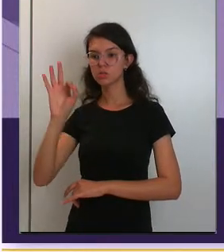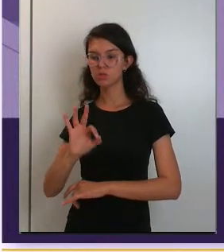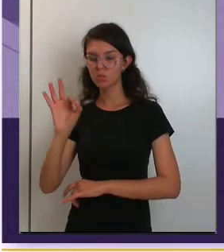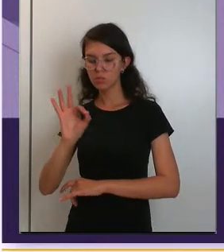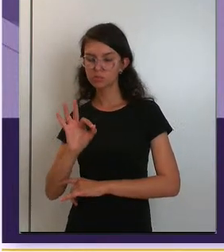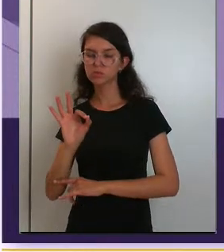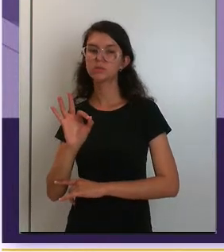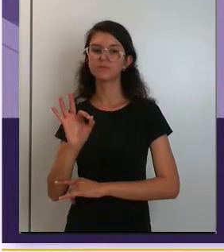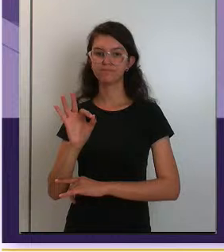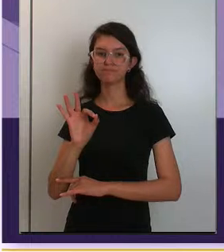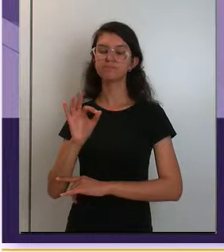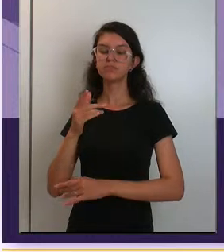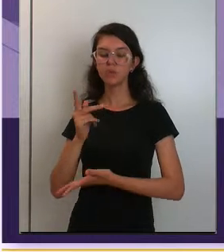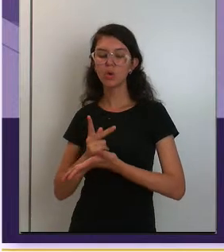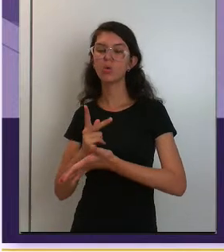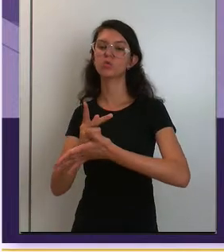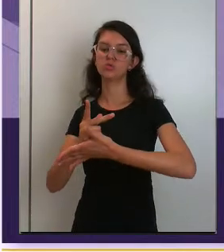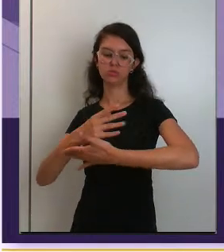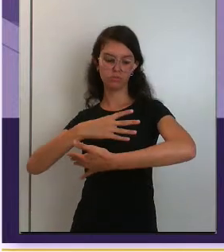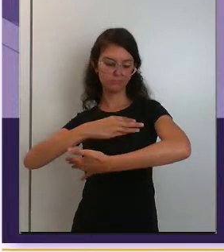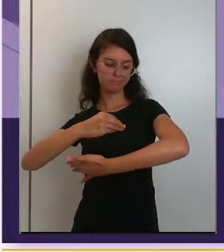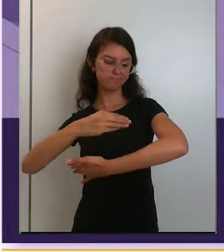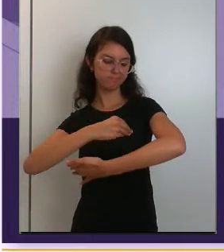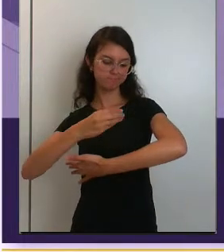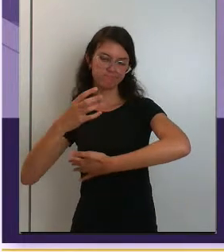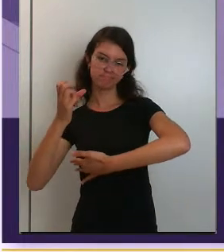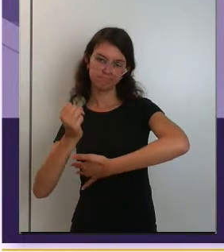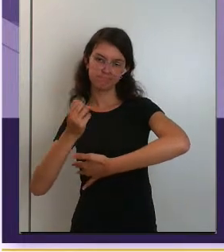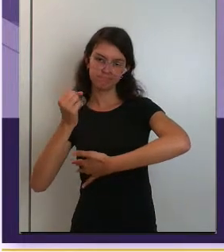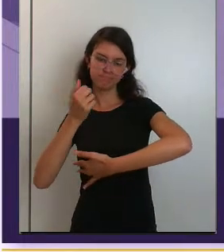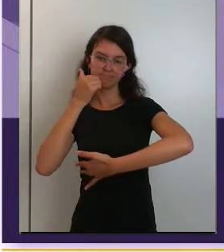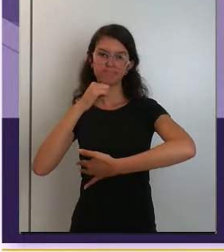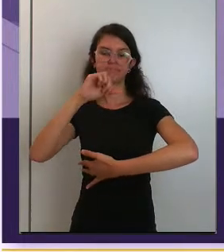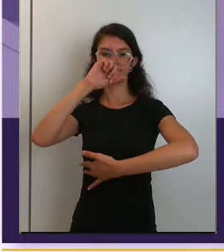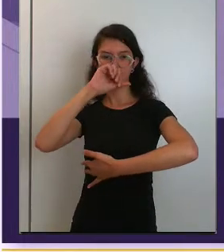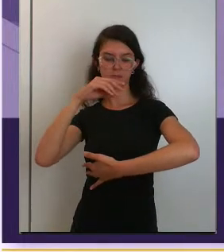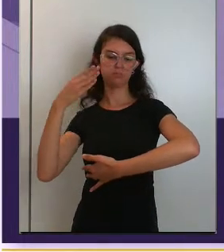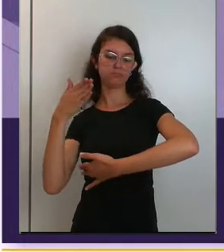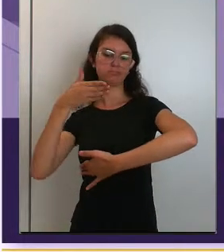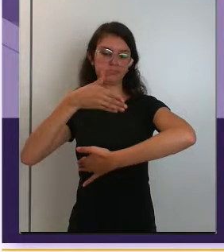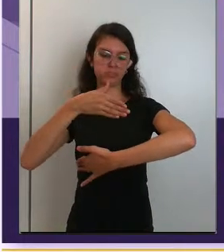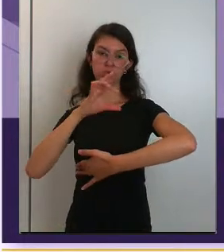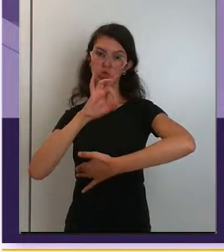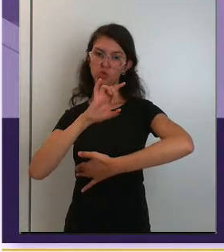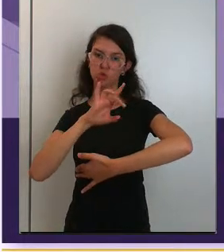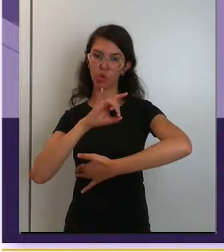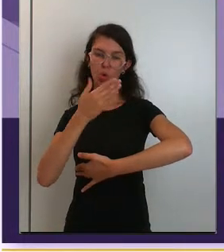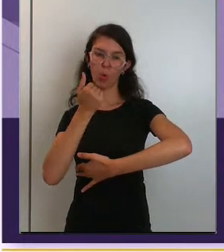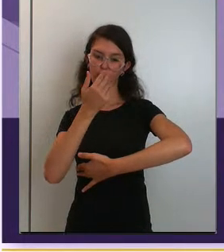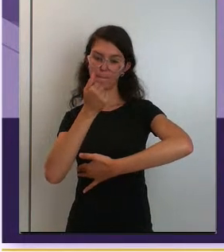etária mantendo o aleitamento materno exclusivo.